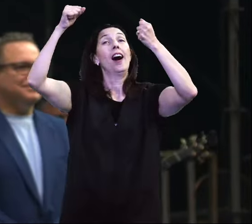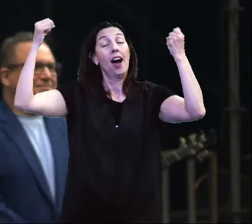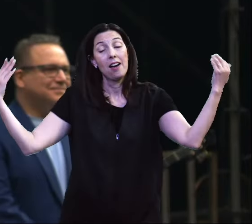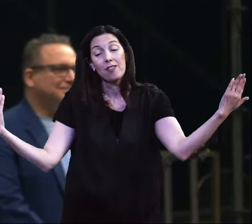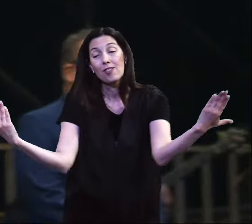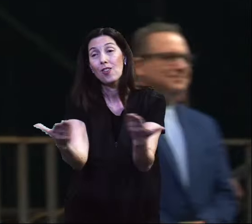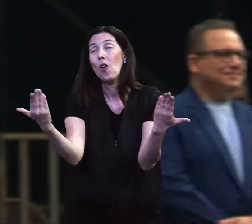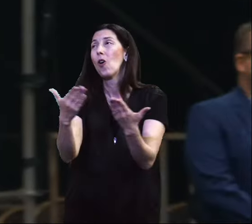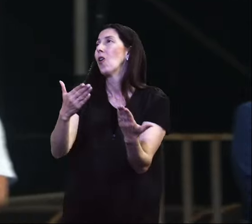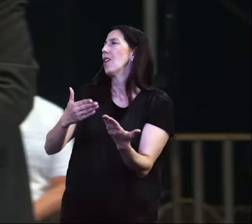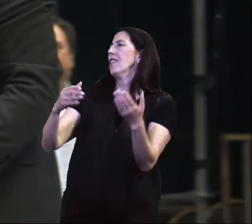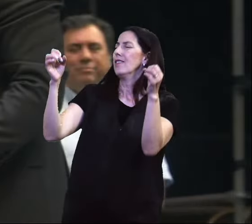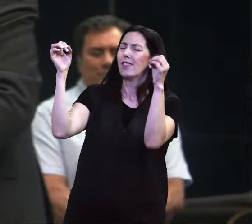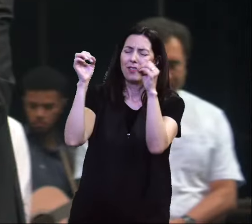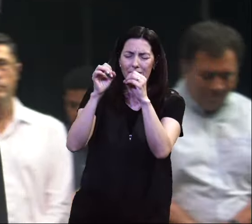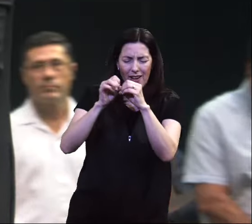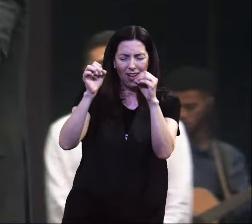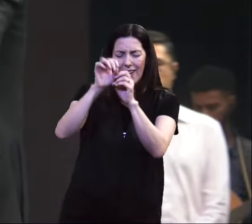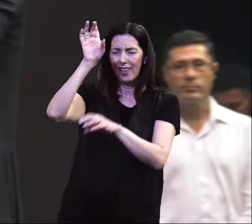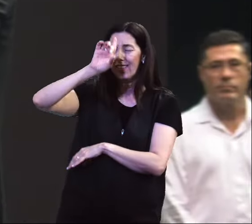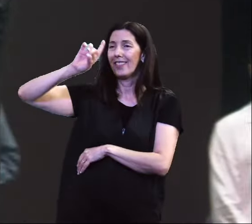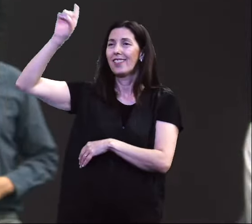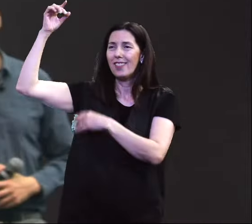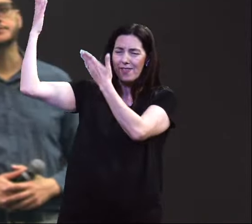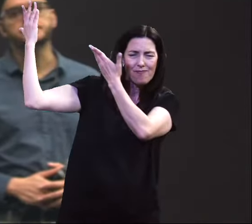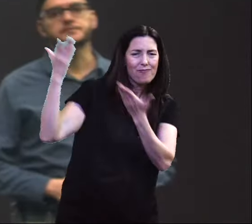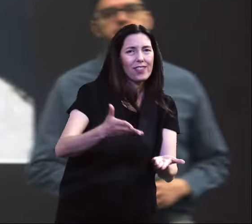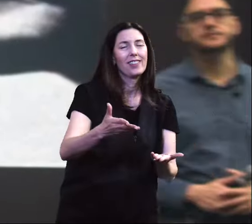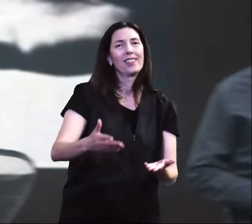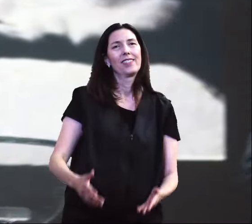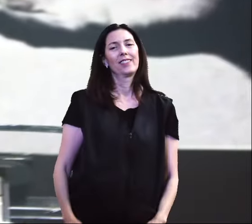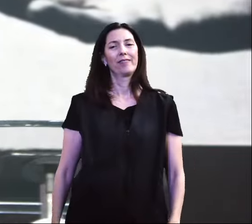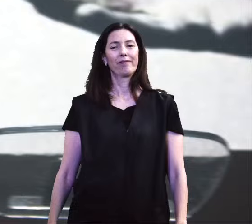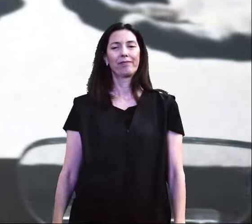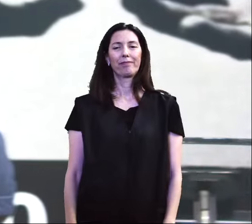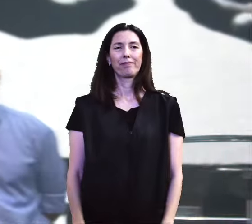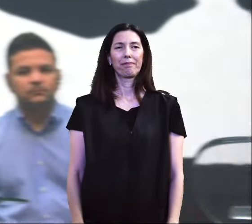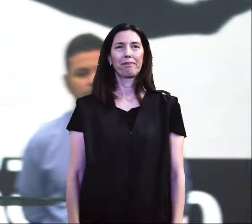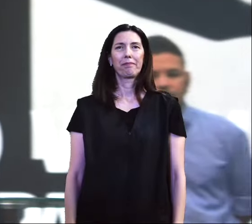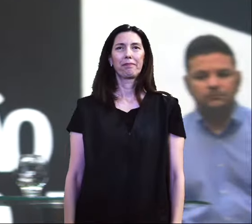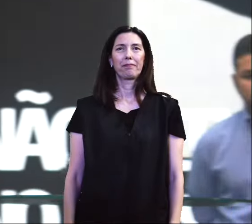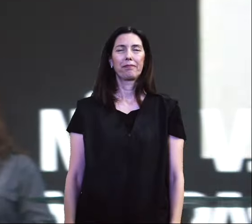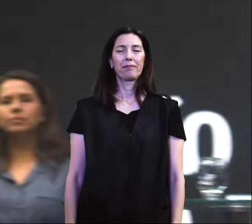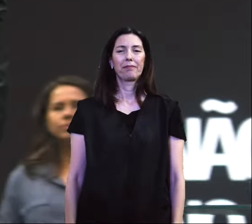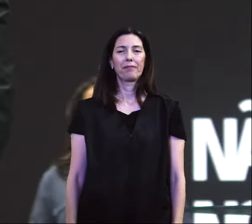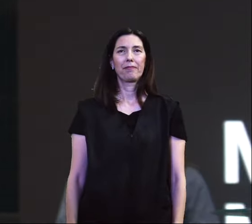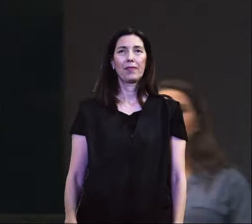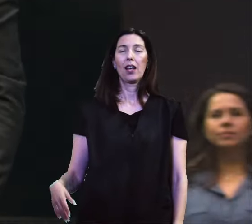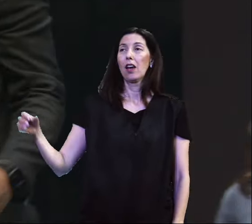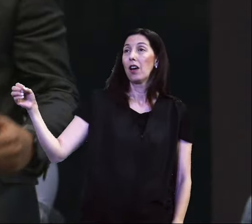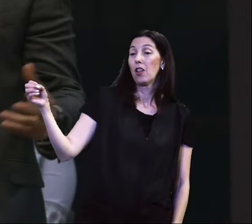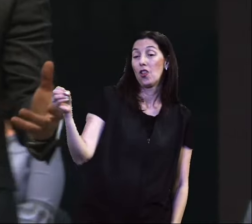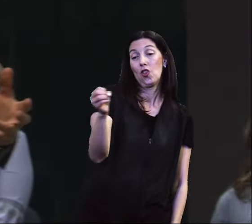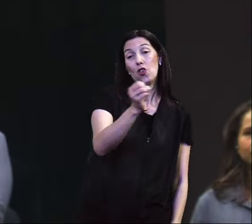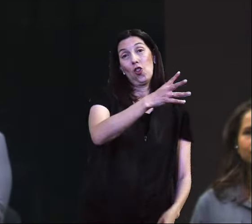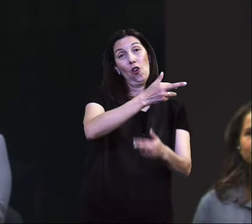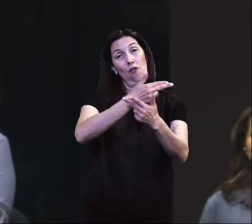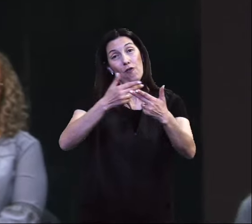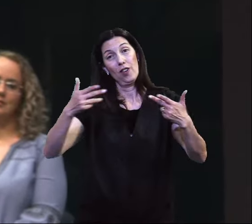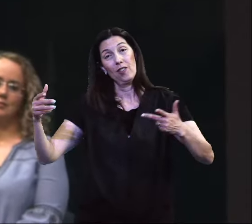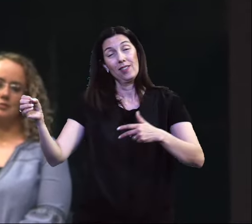dias. Faz acontecer. Faz acontecer uma coisa nova,